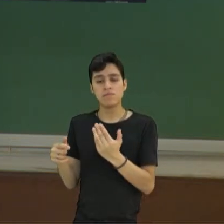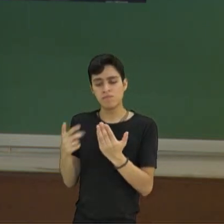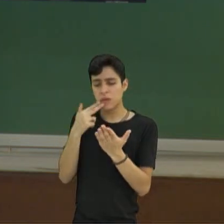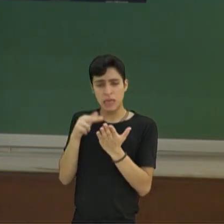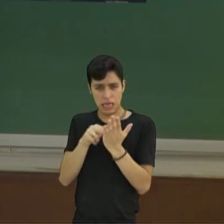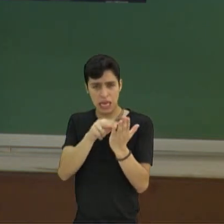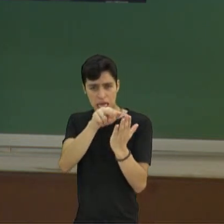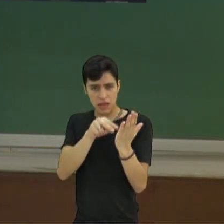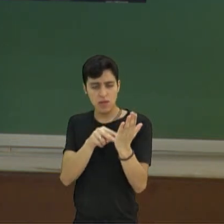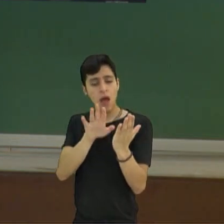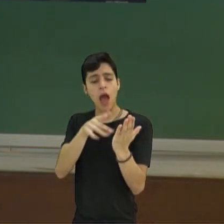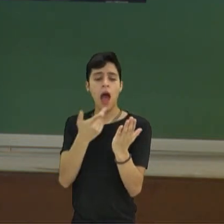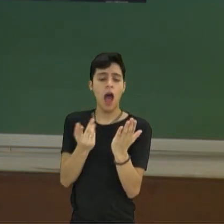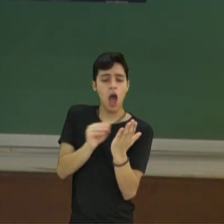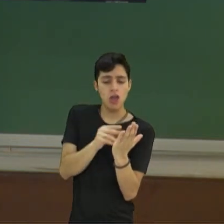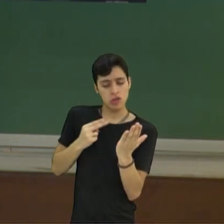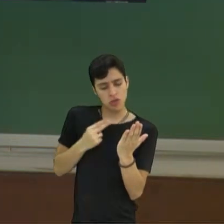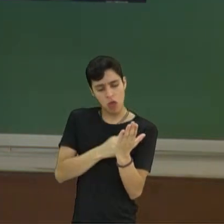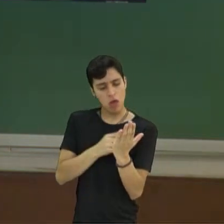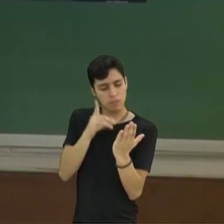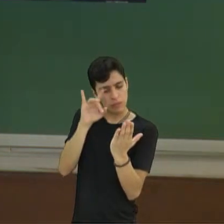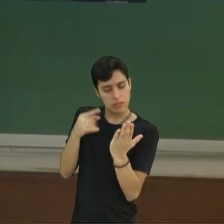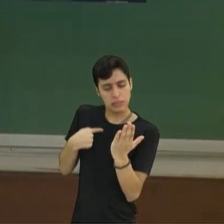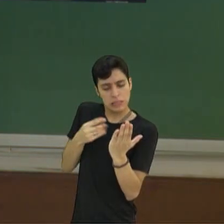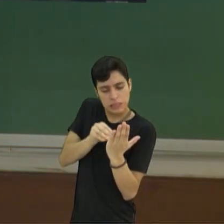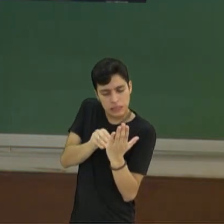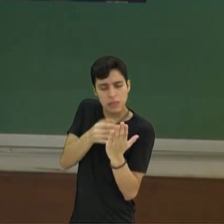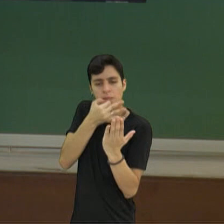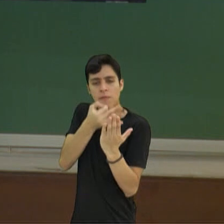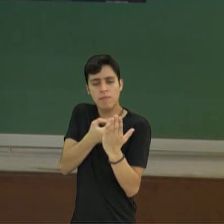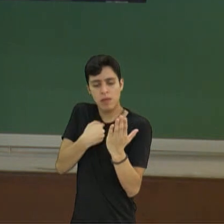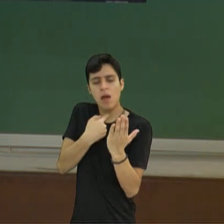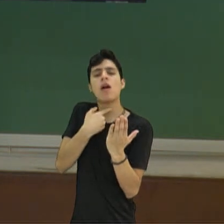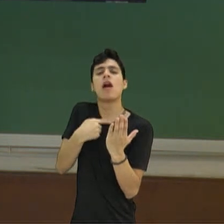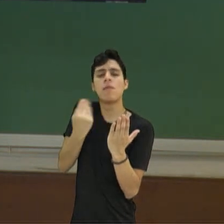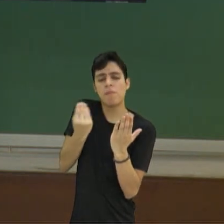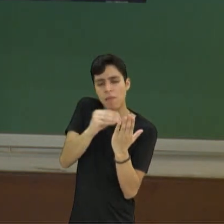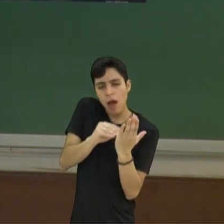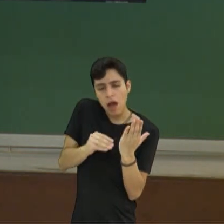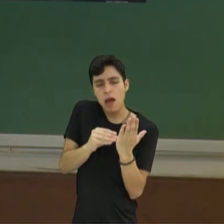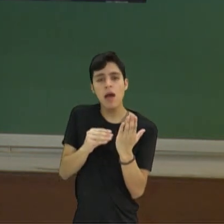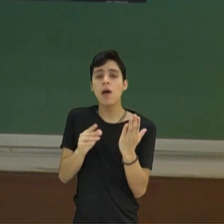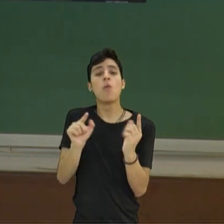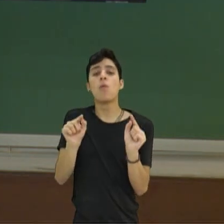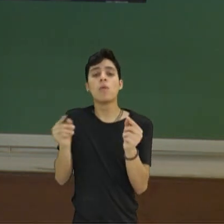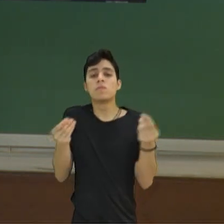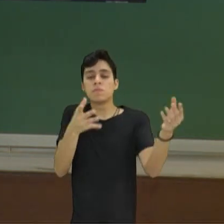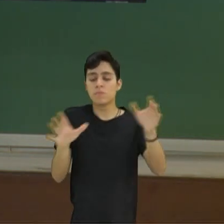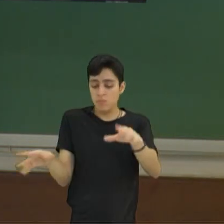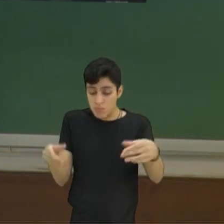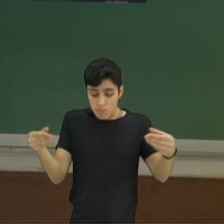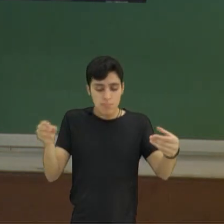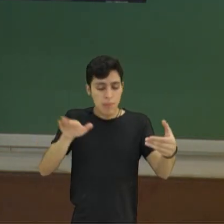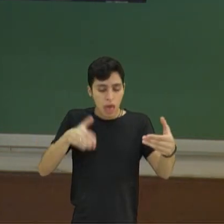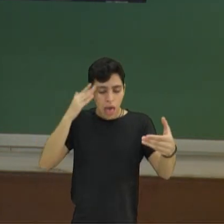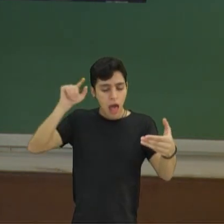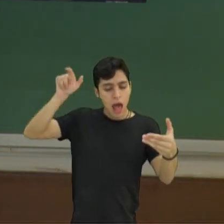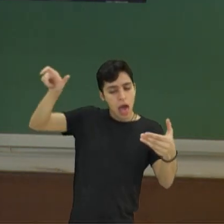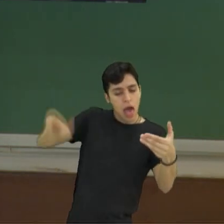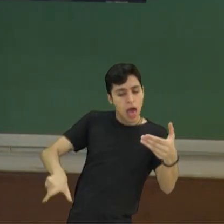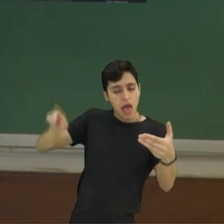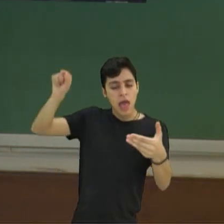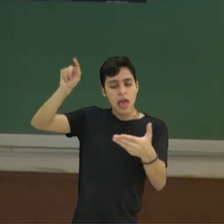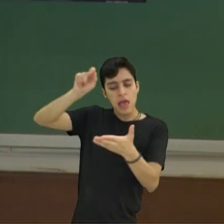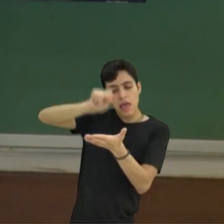texto para identificar quem é o autor desta opinião, desses argumentos. Temos um quiz agora, com base